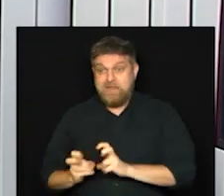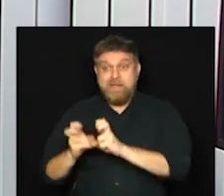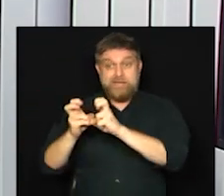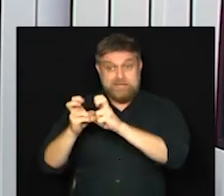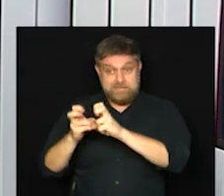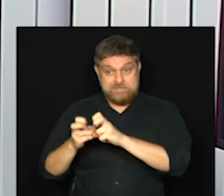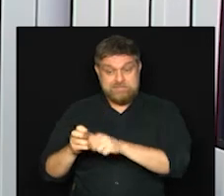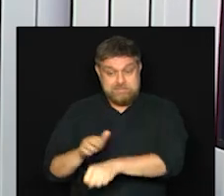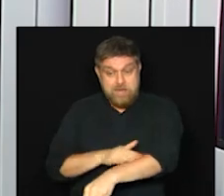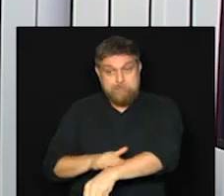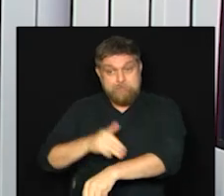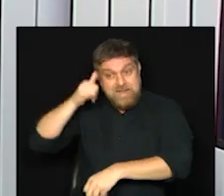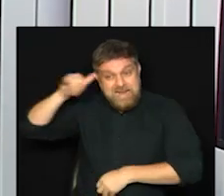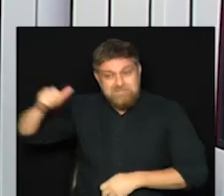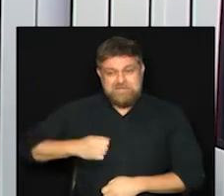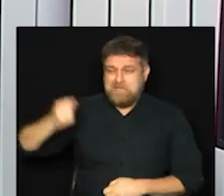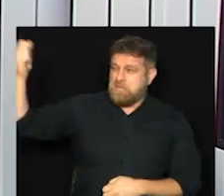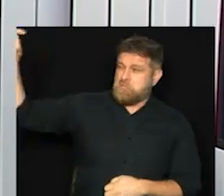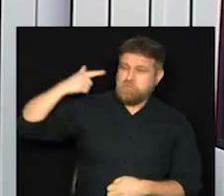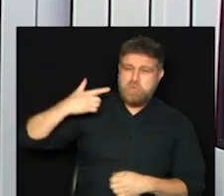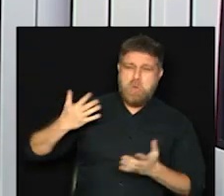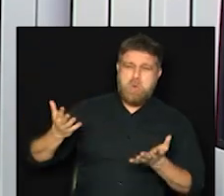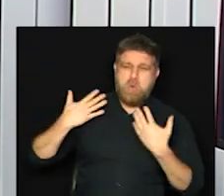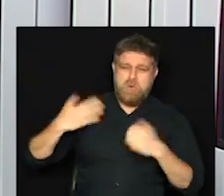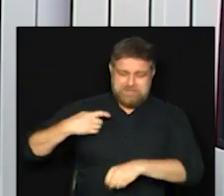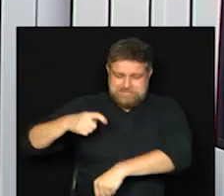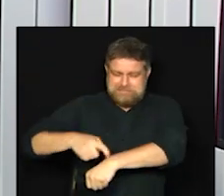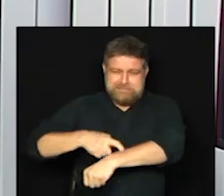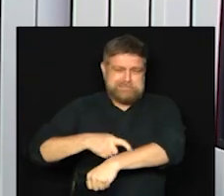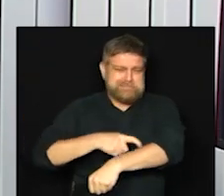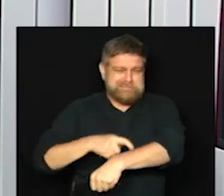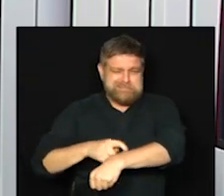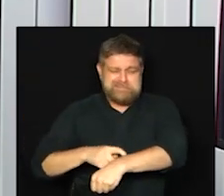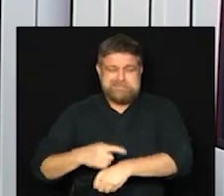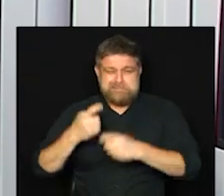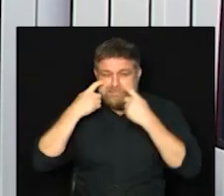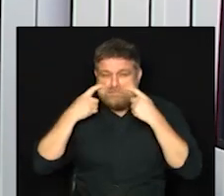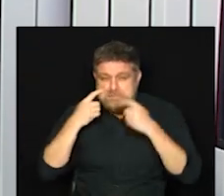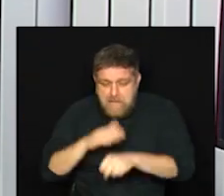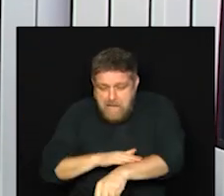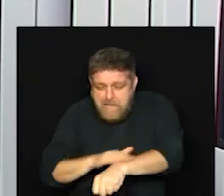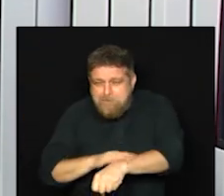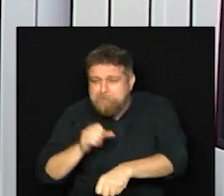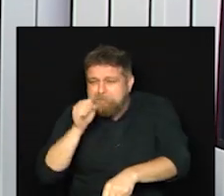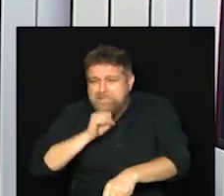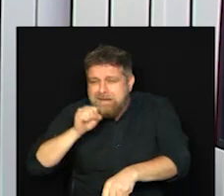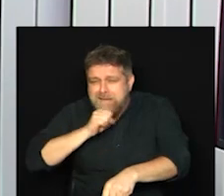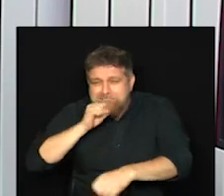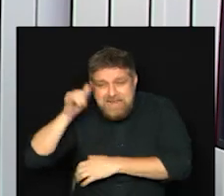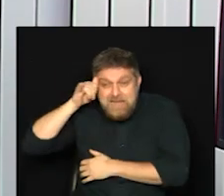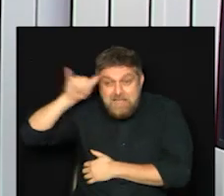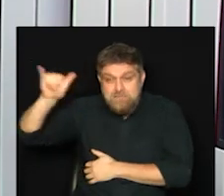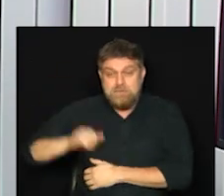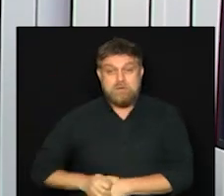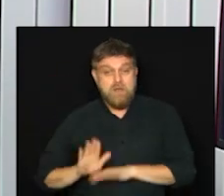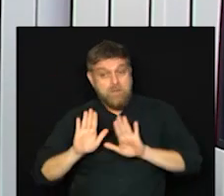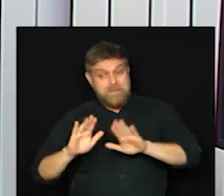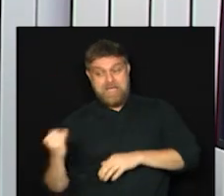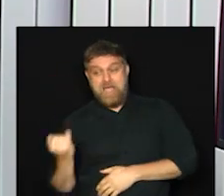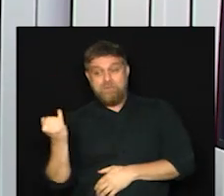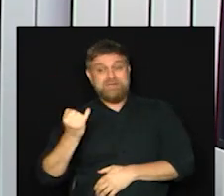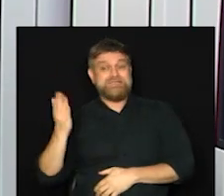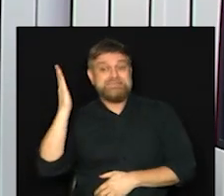pele, evita insolação, manchas, queimaduras, envelhecimento precoce. Só que é importante